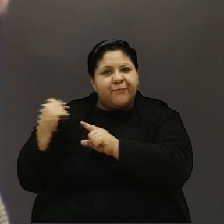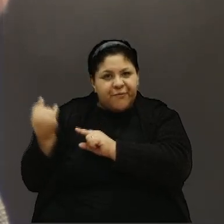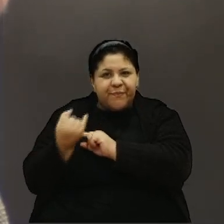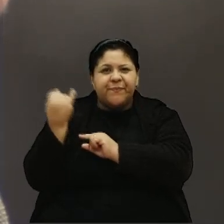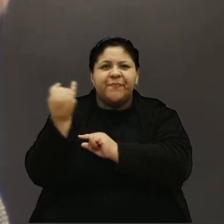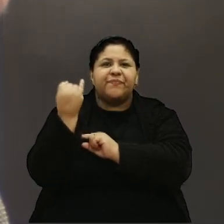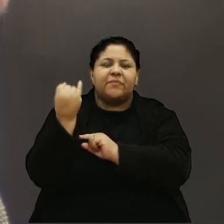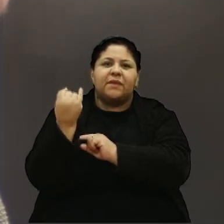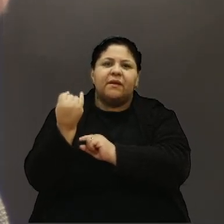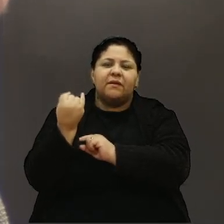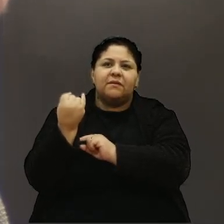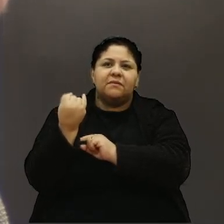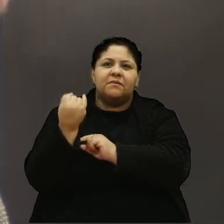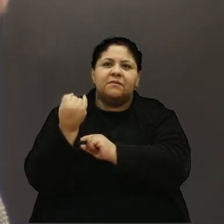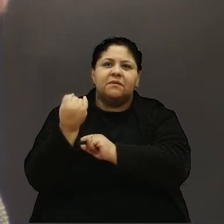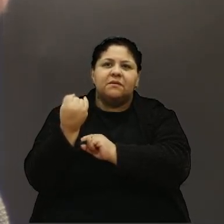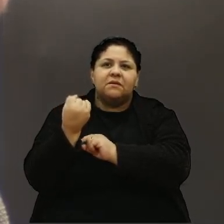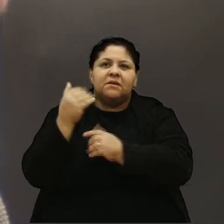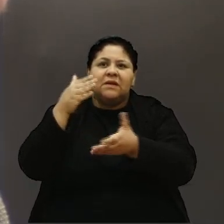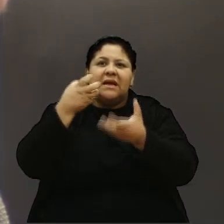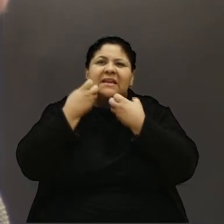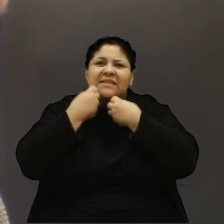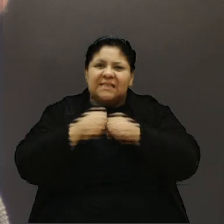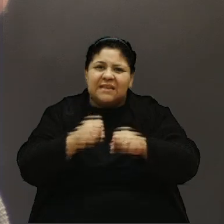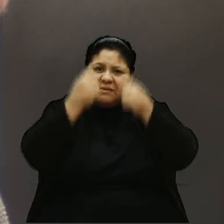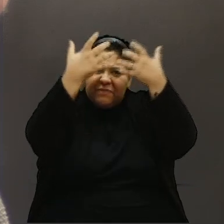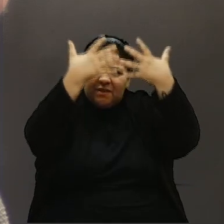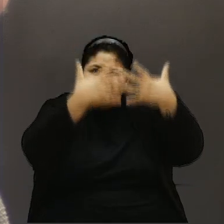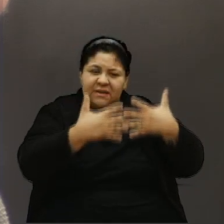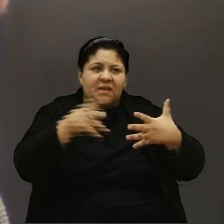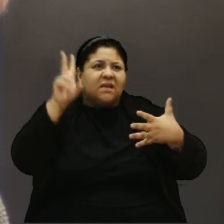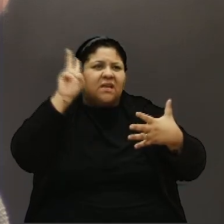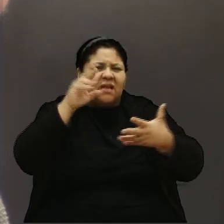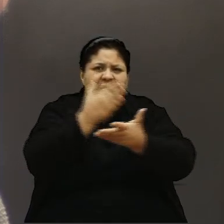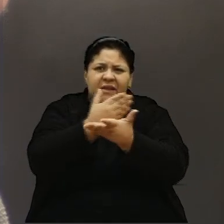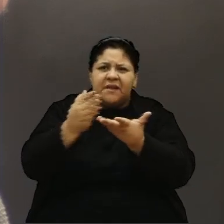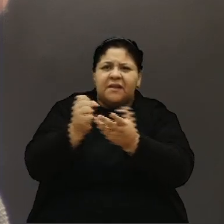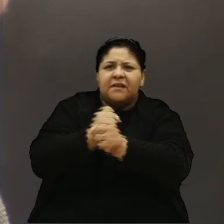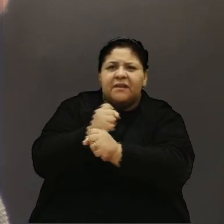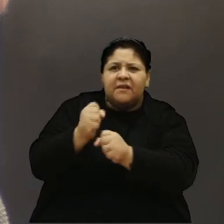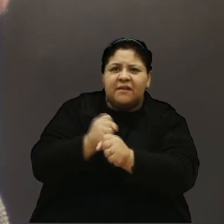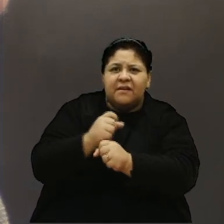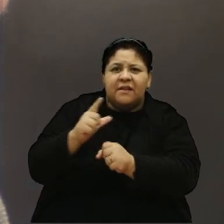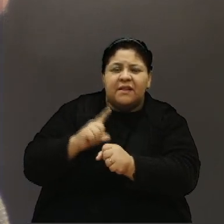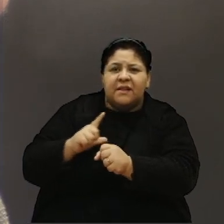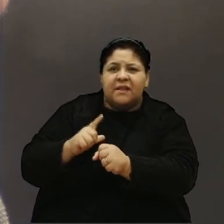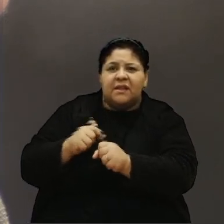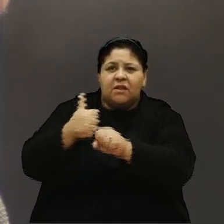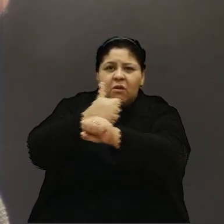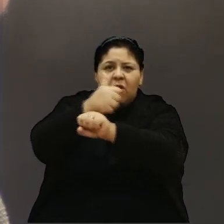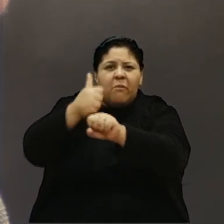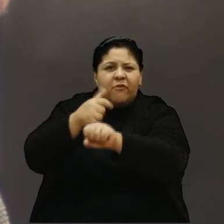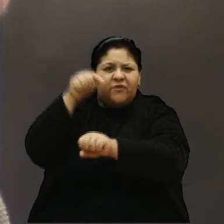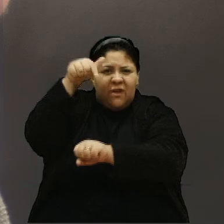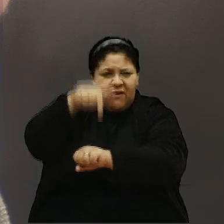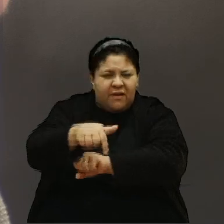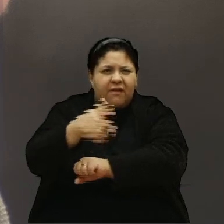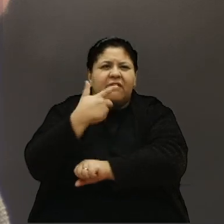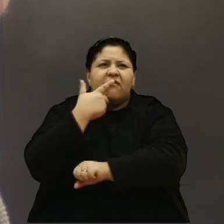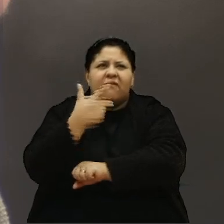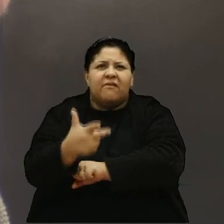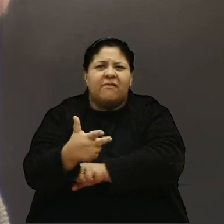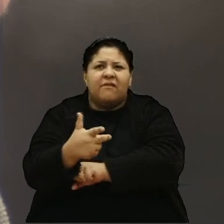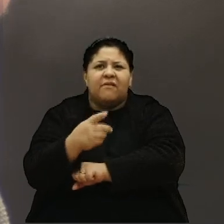pelo menos a secretaria desse uma explicação, né? Eu lembro que no início do ano veio uma profissional aqui falar sobre, na época,